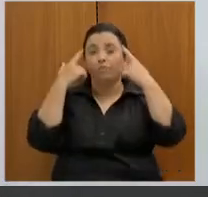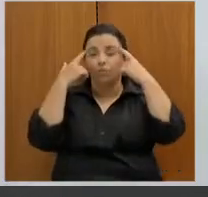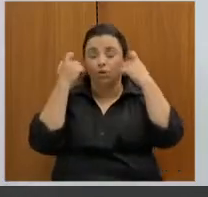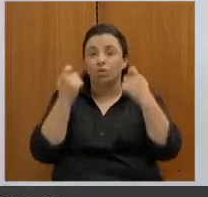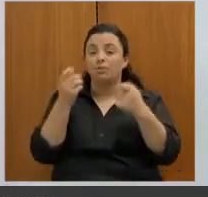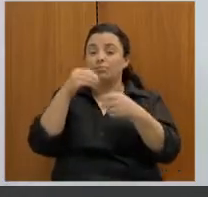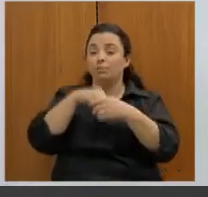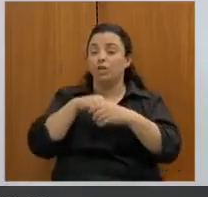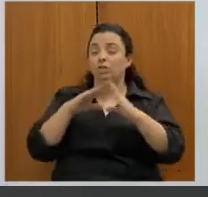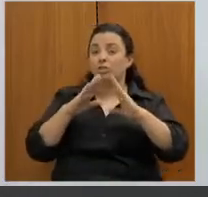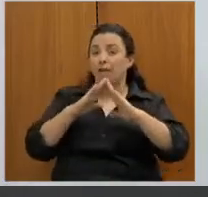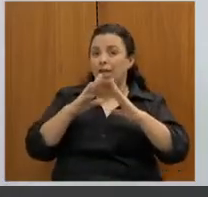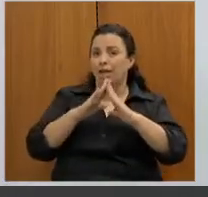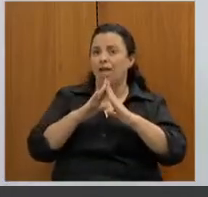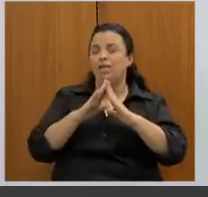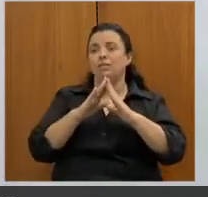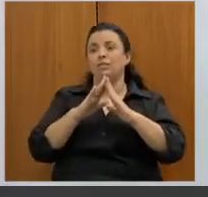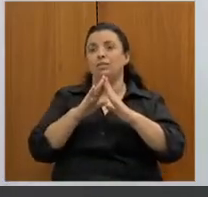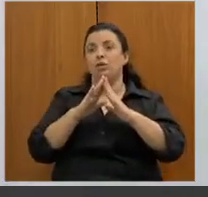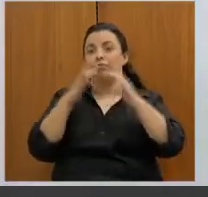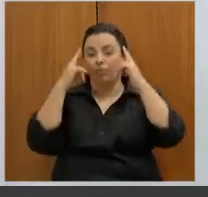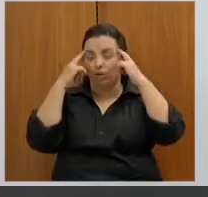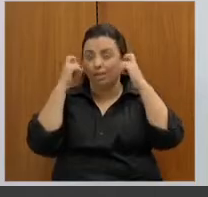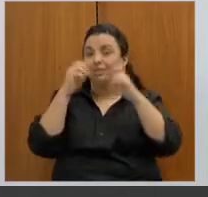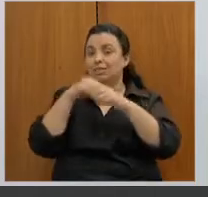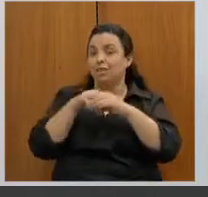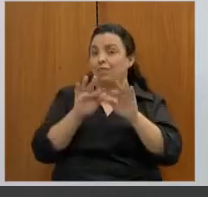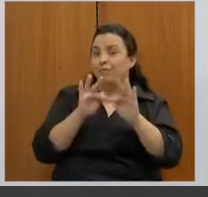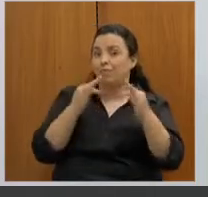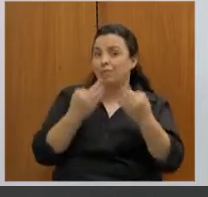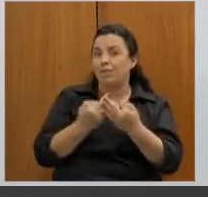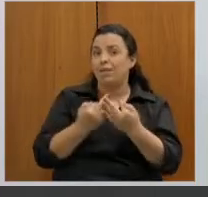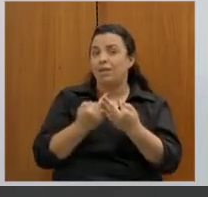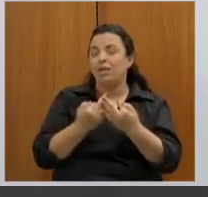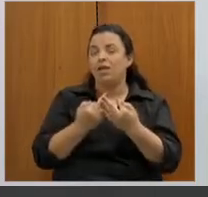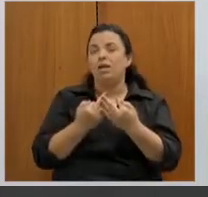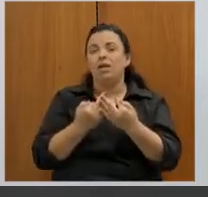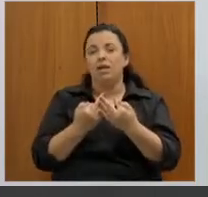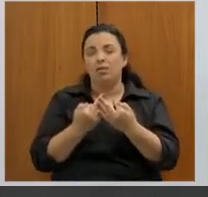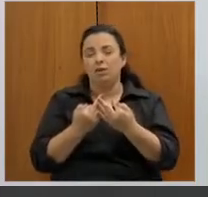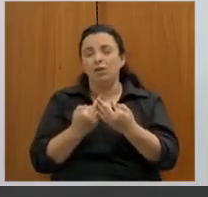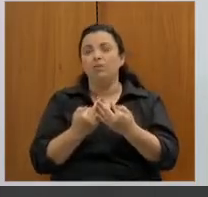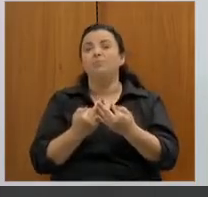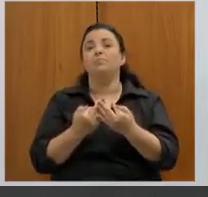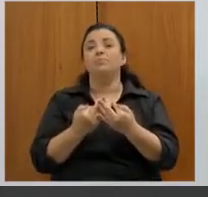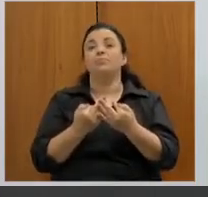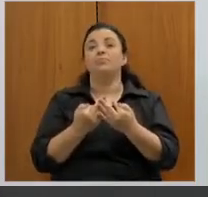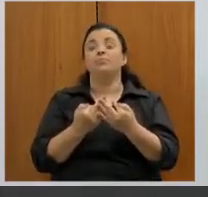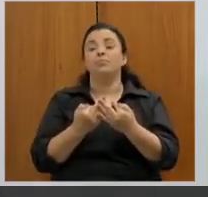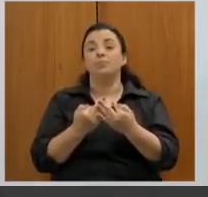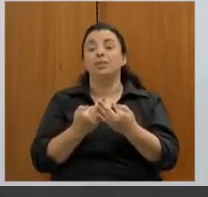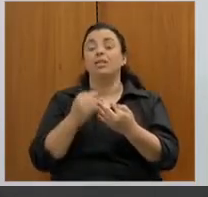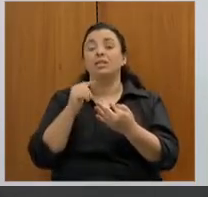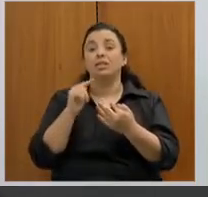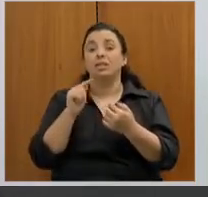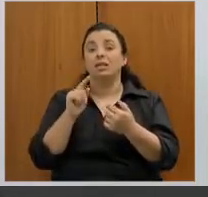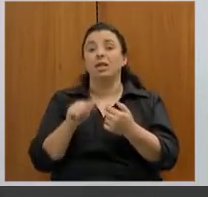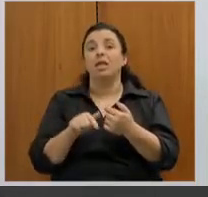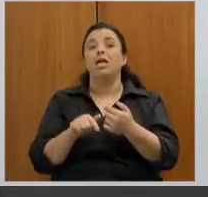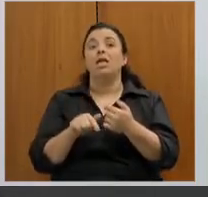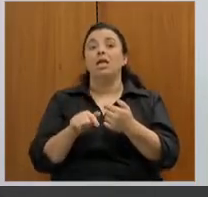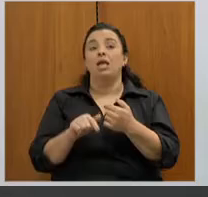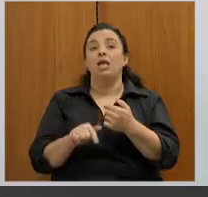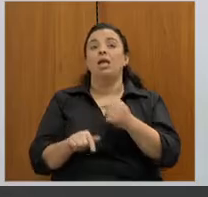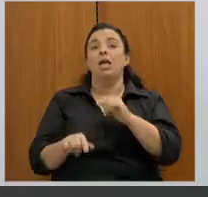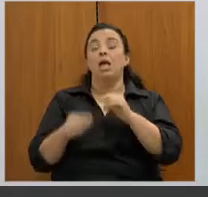é uma violência com tranquilidade bom então a importância que esse